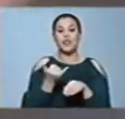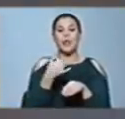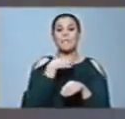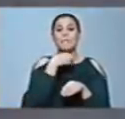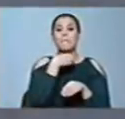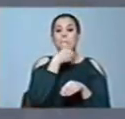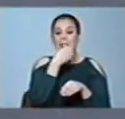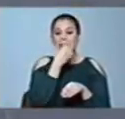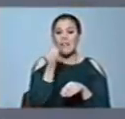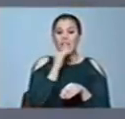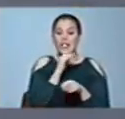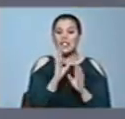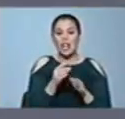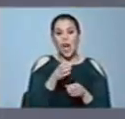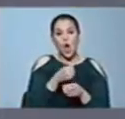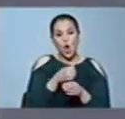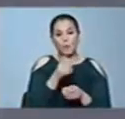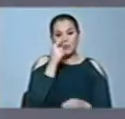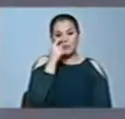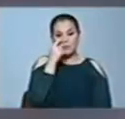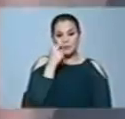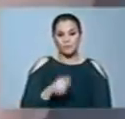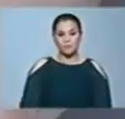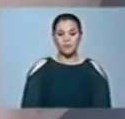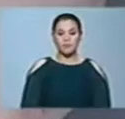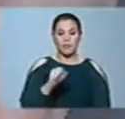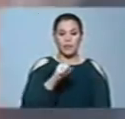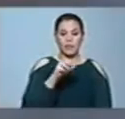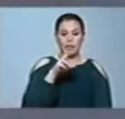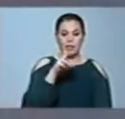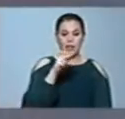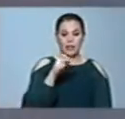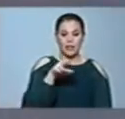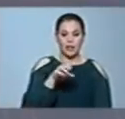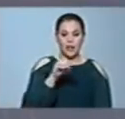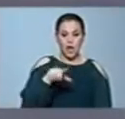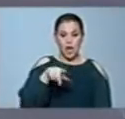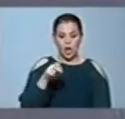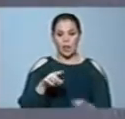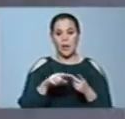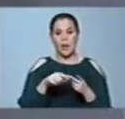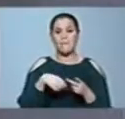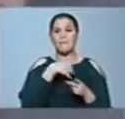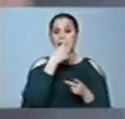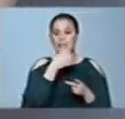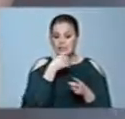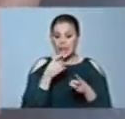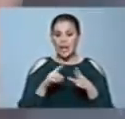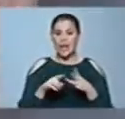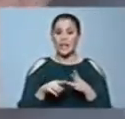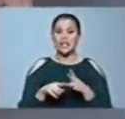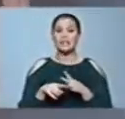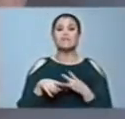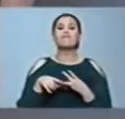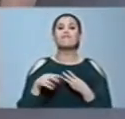copinhos temos então uma camada de granola uma camada de maçã e vamos colocar